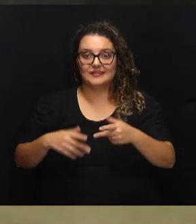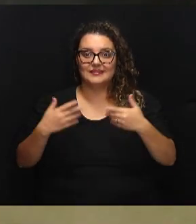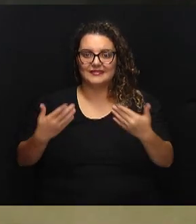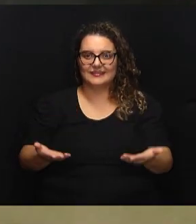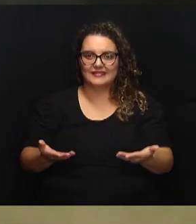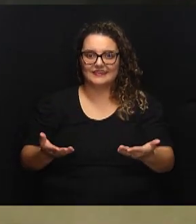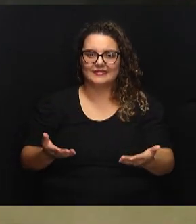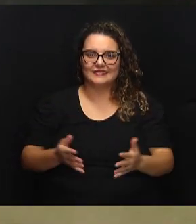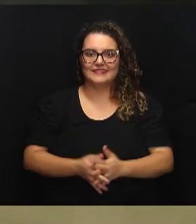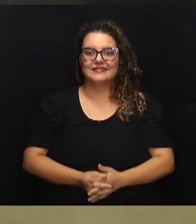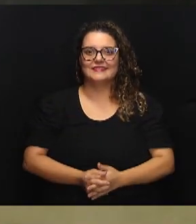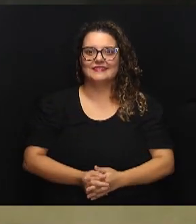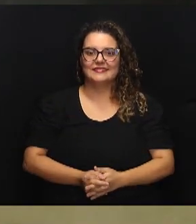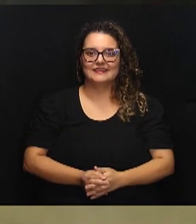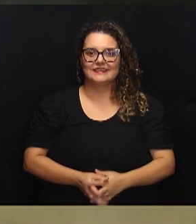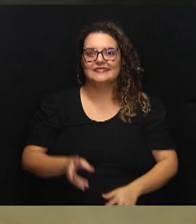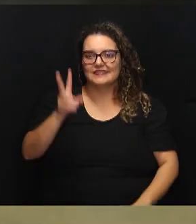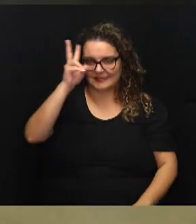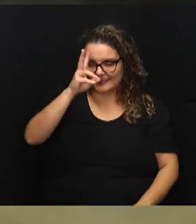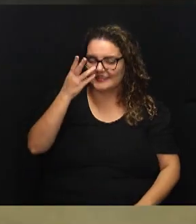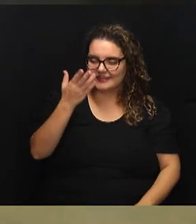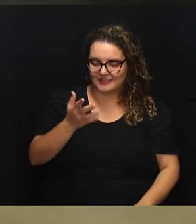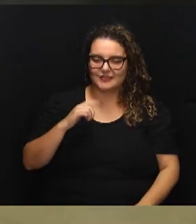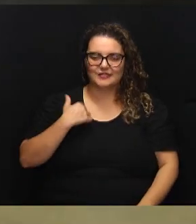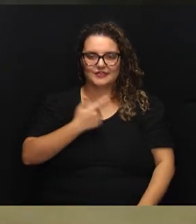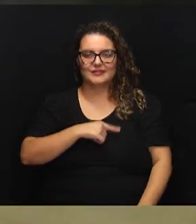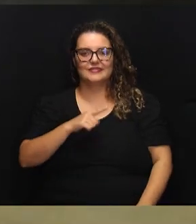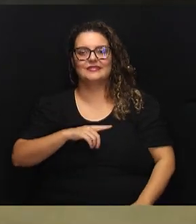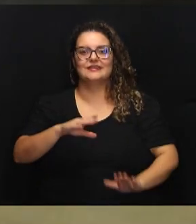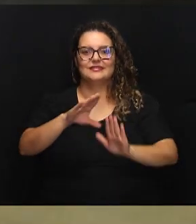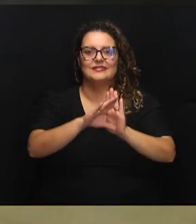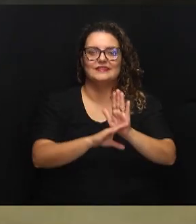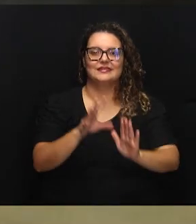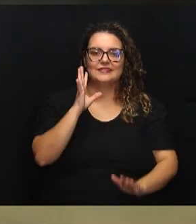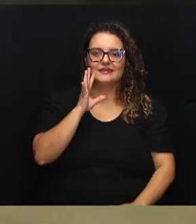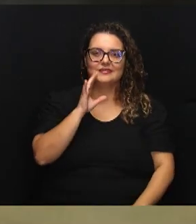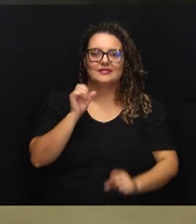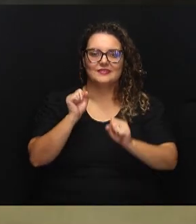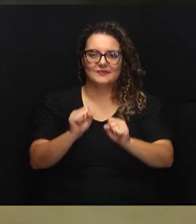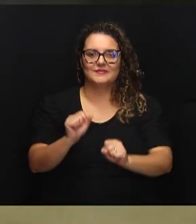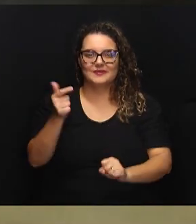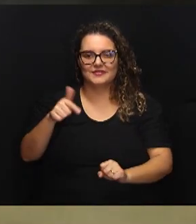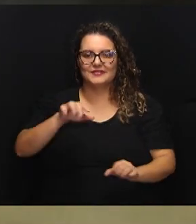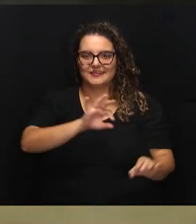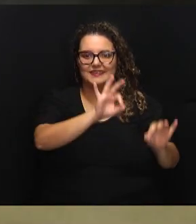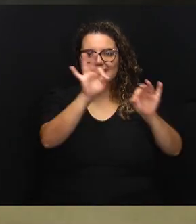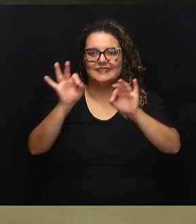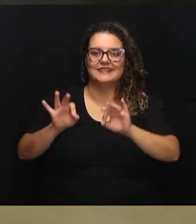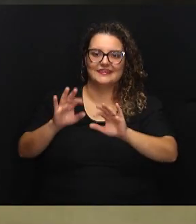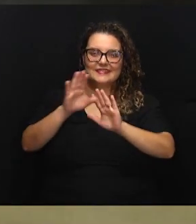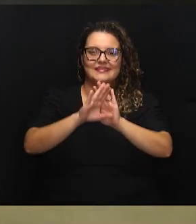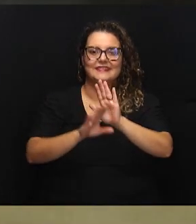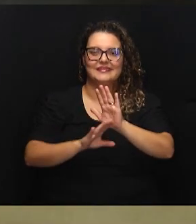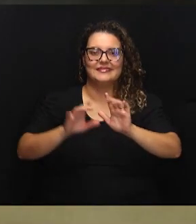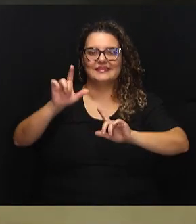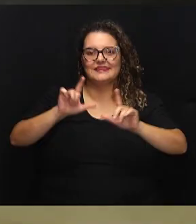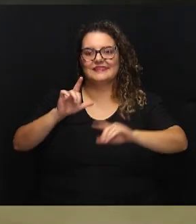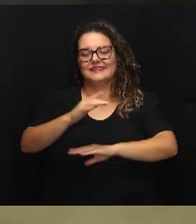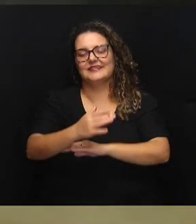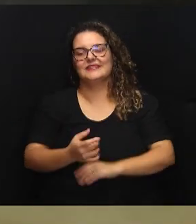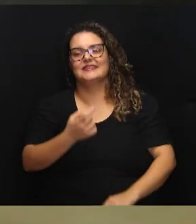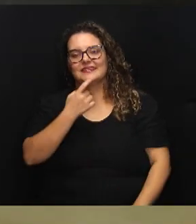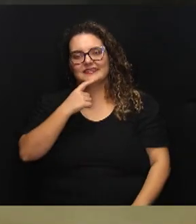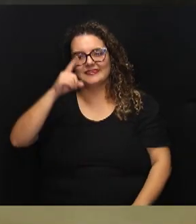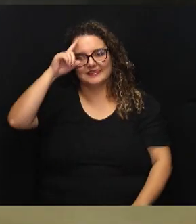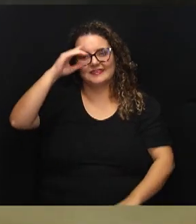a gente lembra você que nós temos uma programação legal e que você pode ficar ligadinho aqui durante todo o dia. Eu